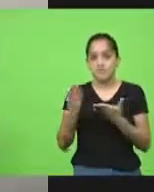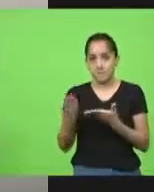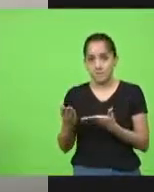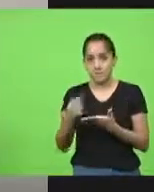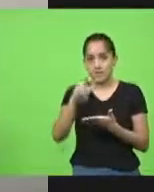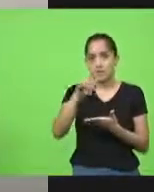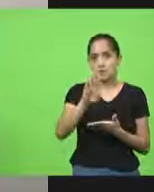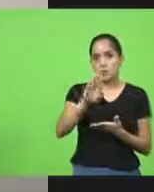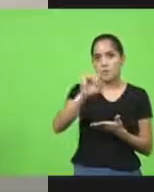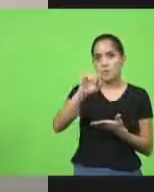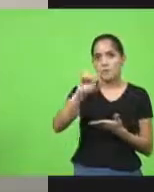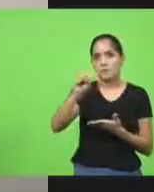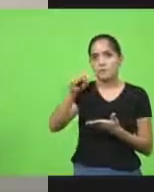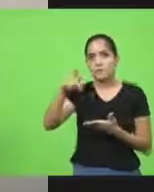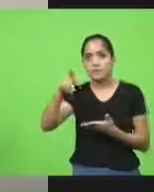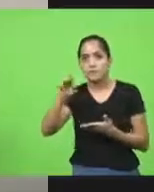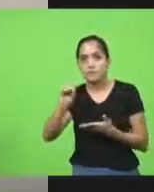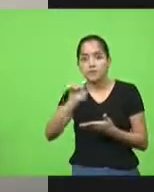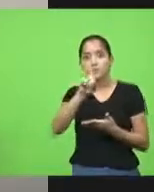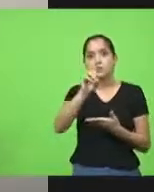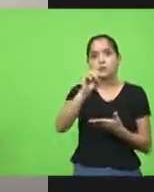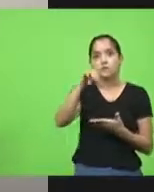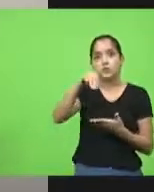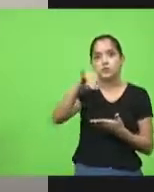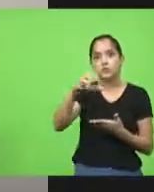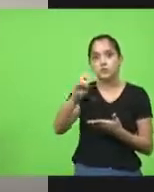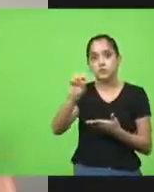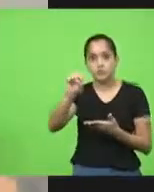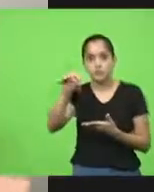para o bispo Dom José Gomes,